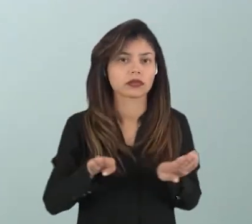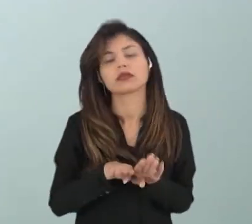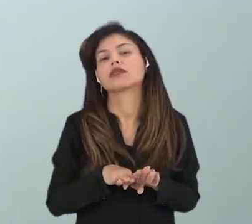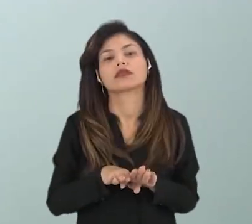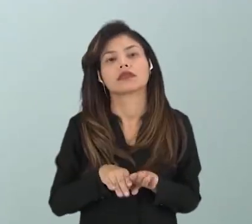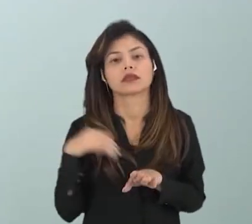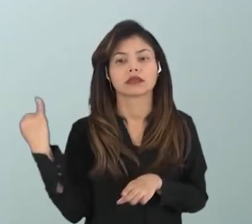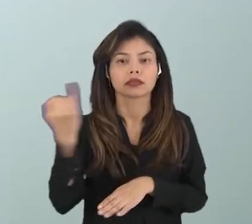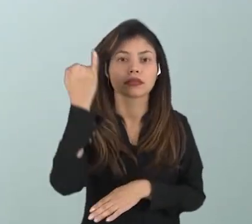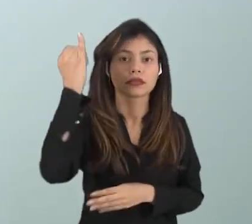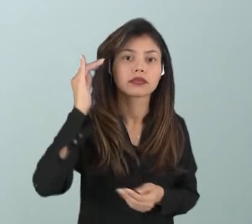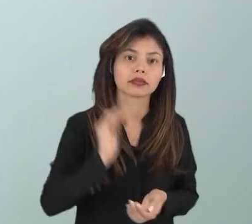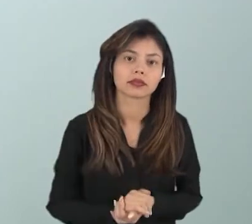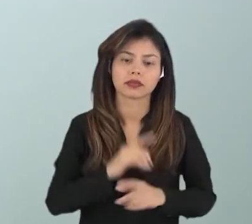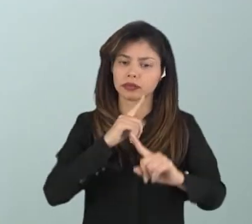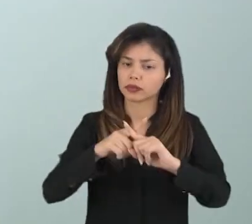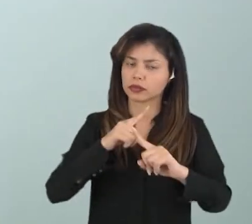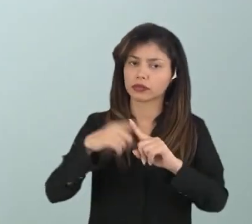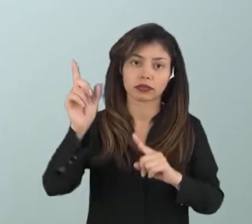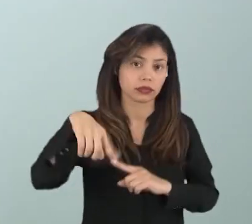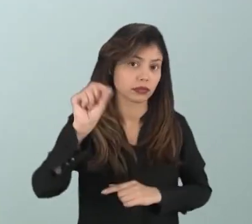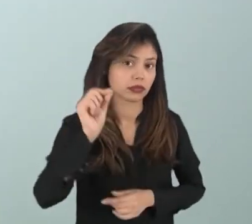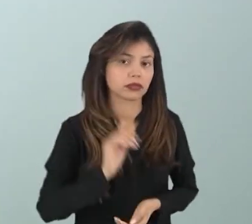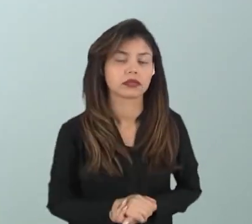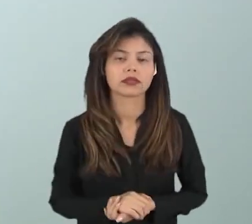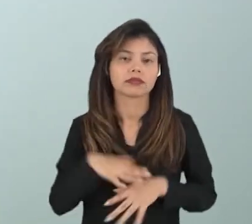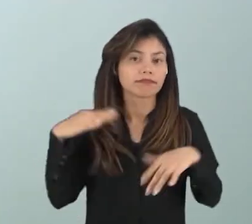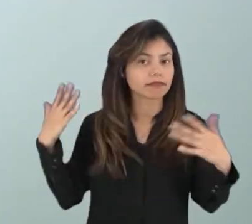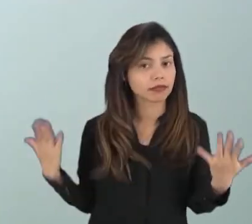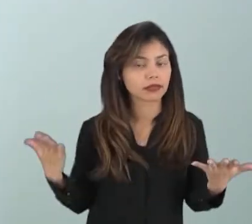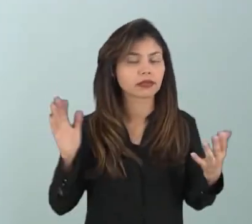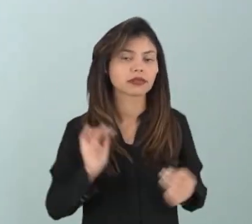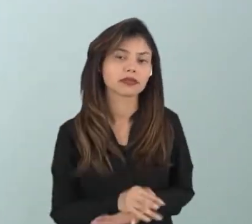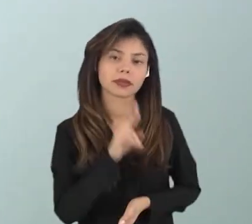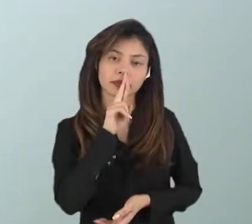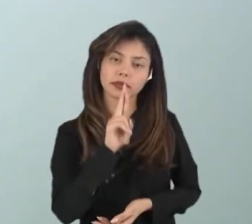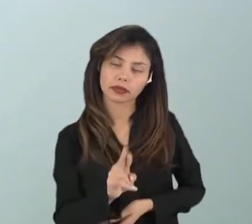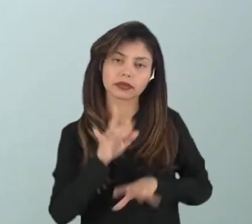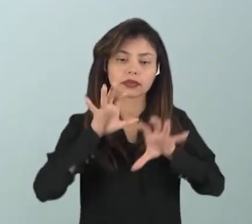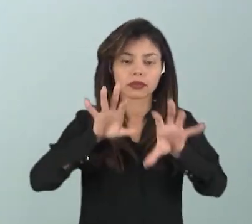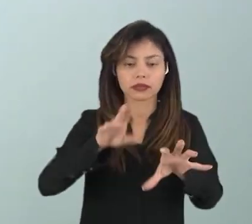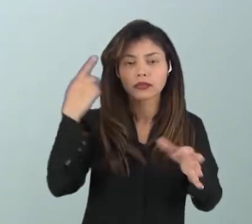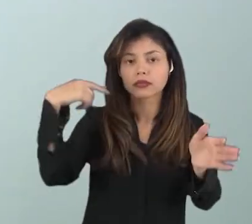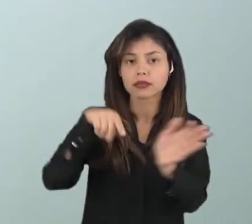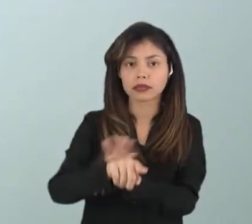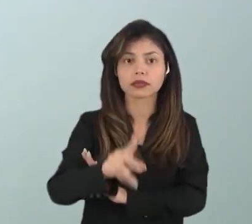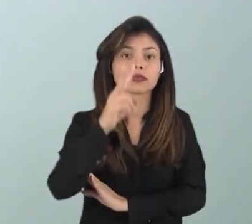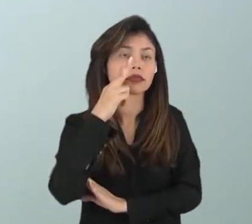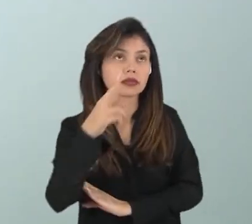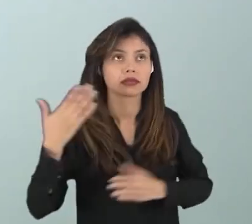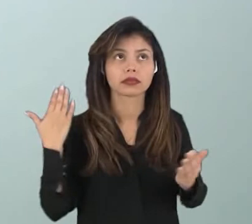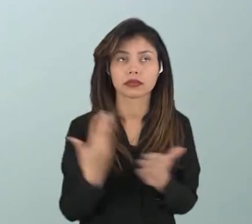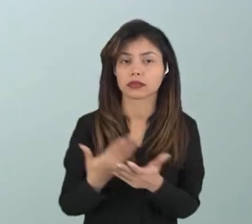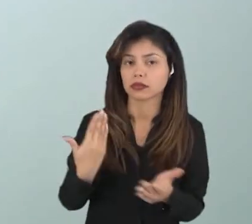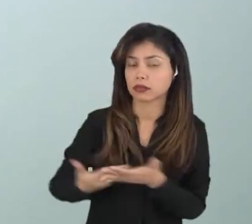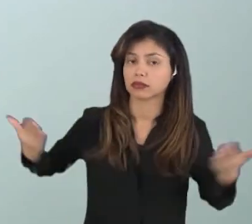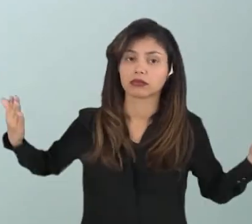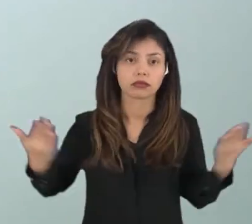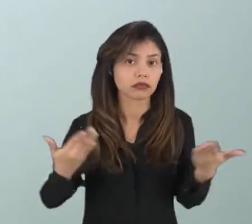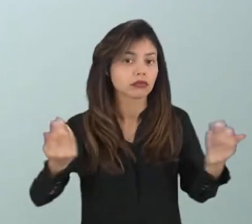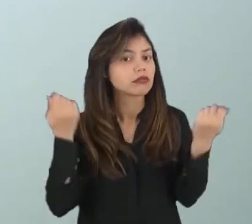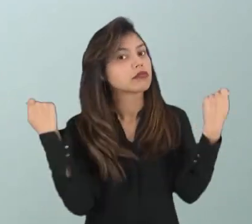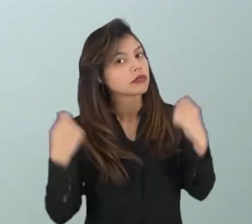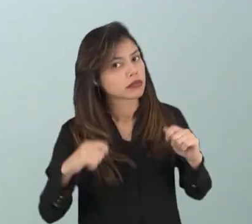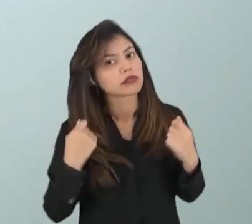precisamente do princípio multiplicativo da contagem. Então, para resolver esse tipo de questão que nós vimos na aula de hoje, precisa-se,